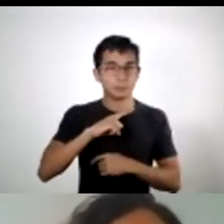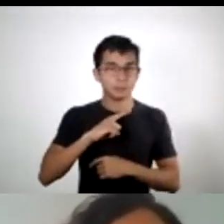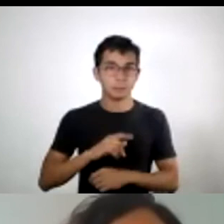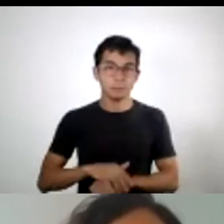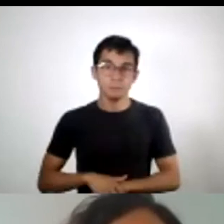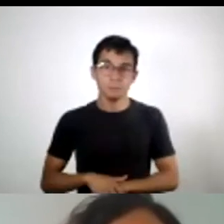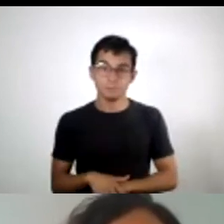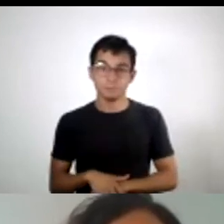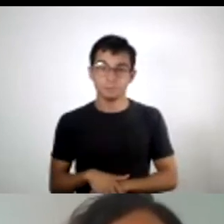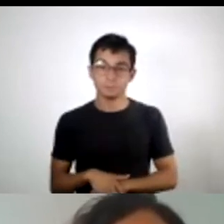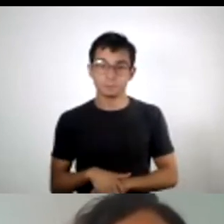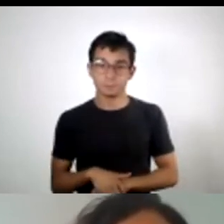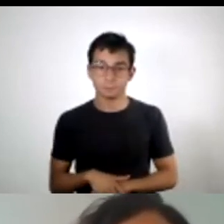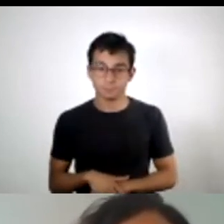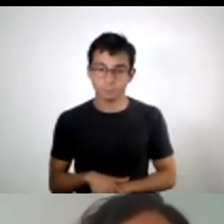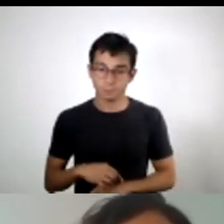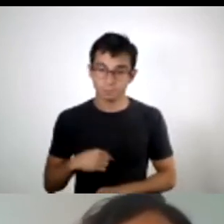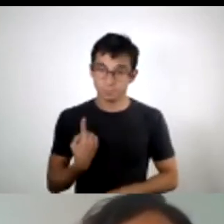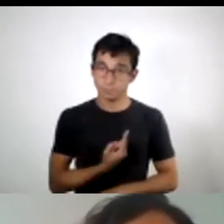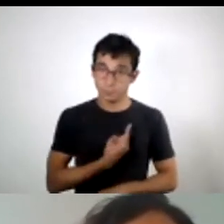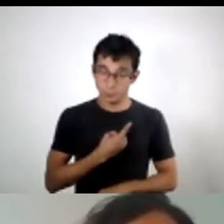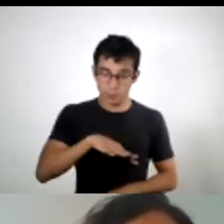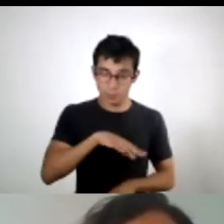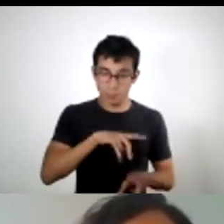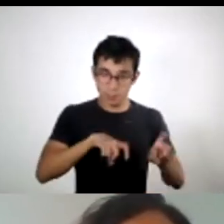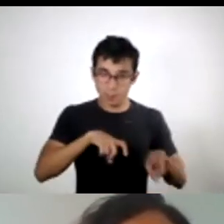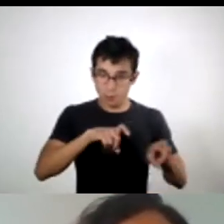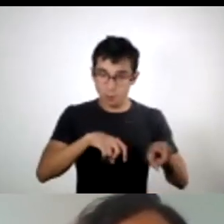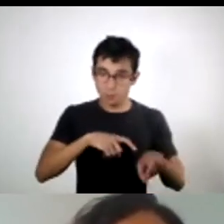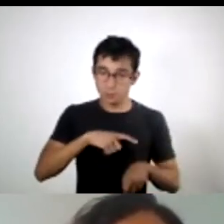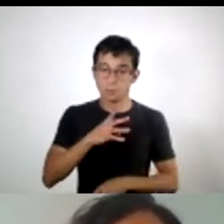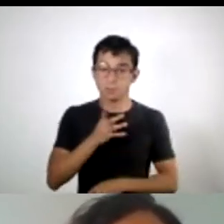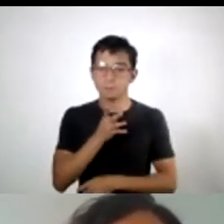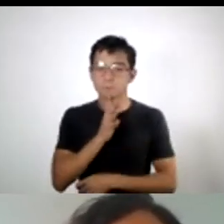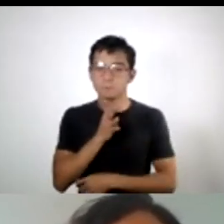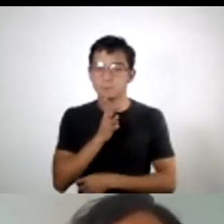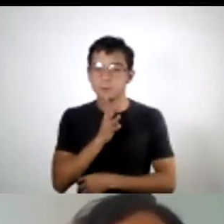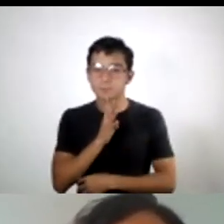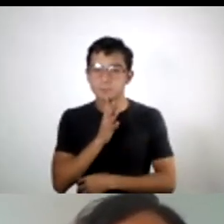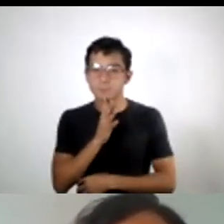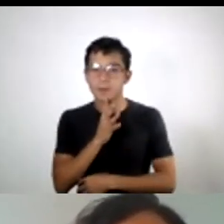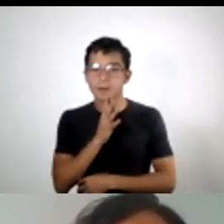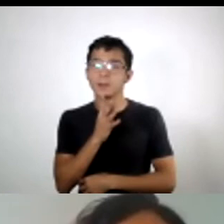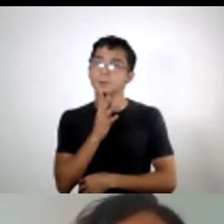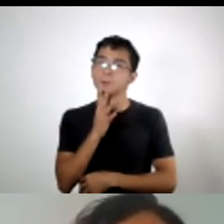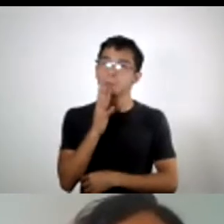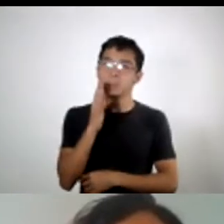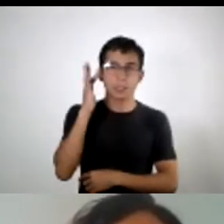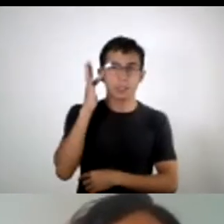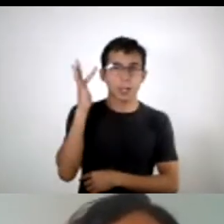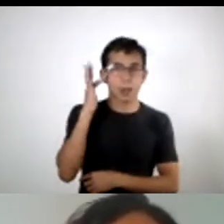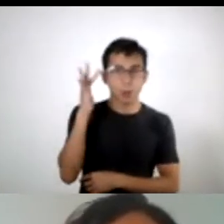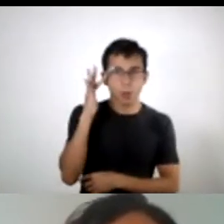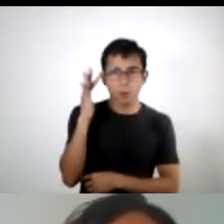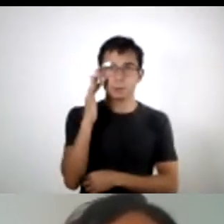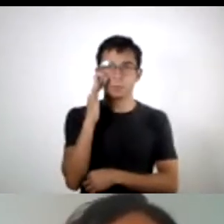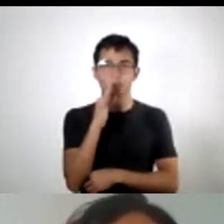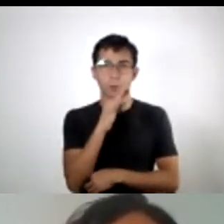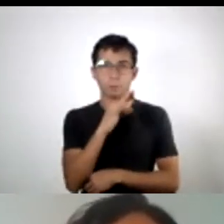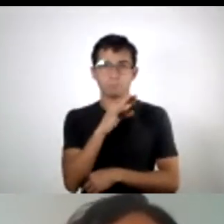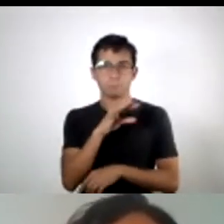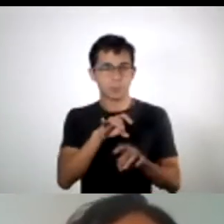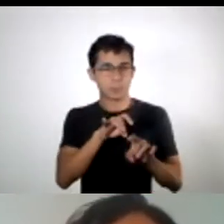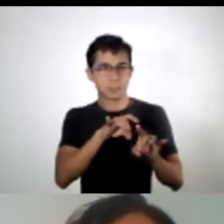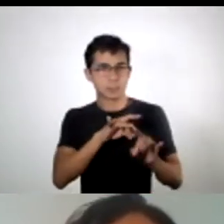Agora, junta esse conhecimento de dentro com o conhecimento técnico, com o conhecimento teórico, com a formação,